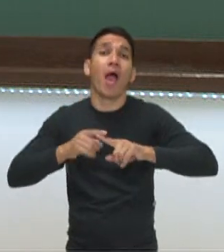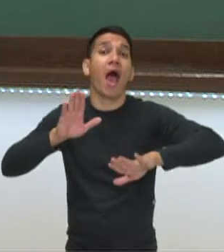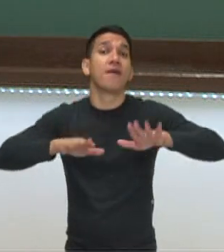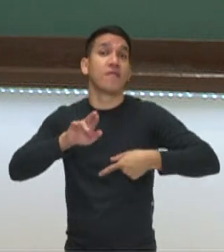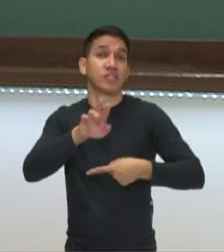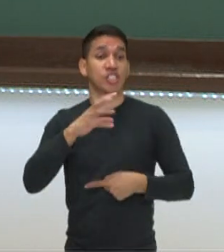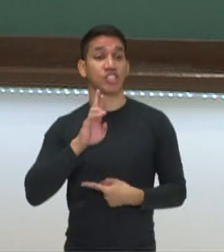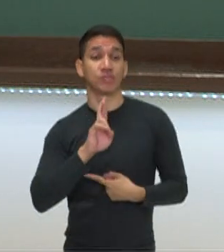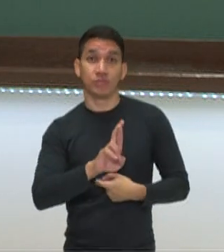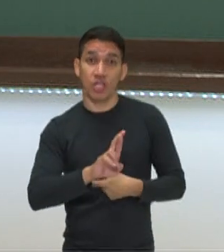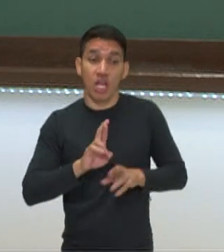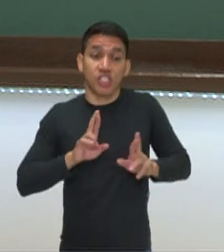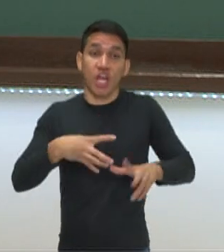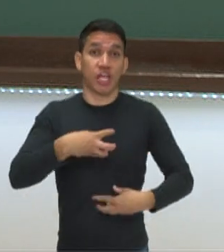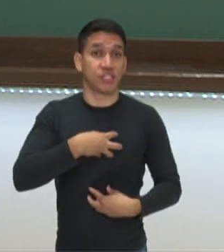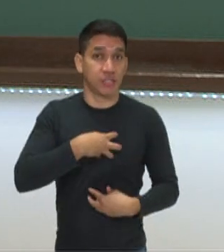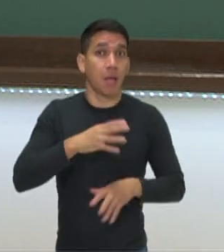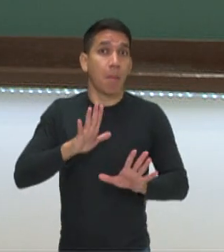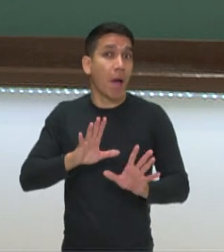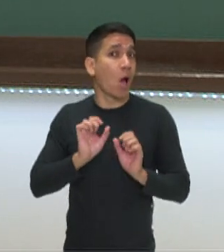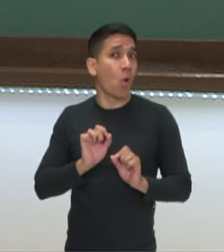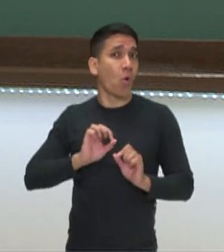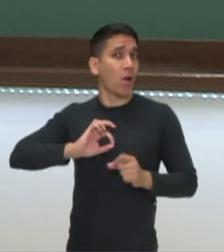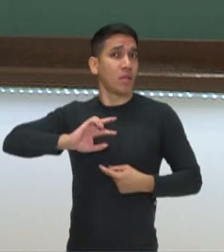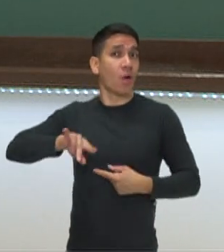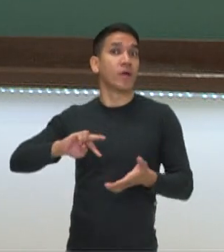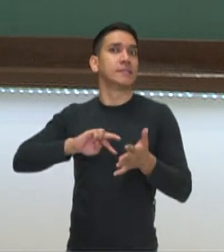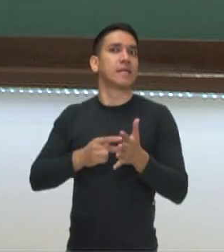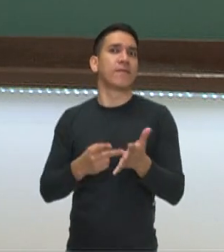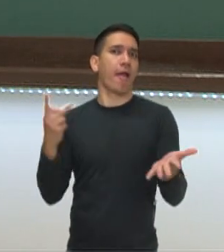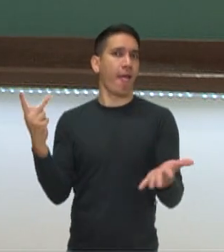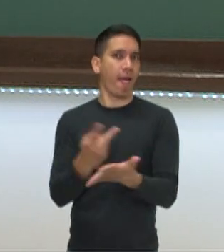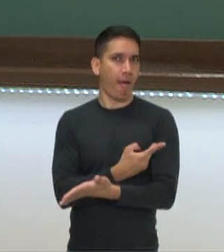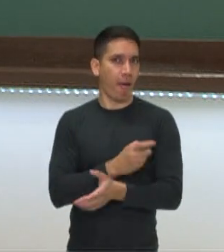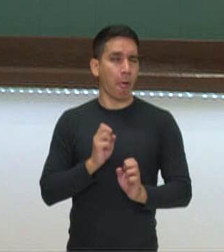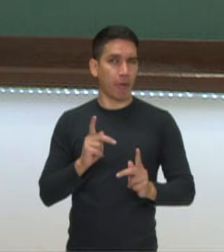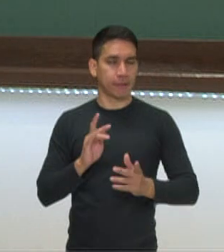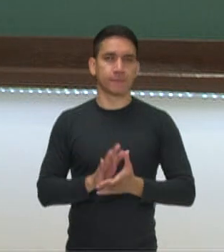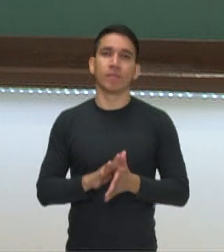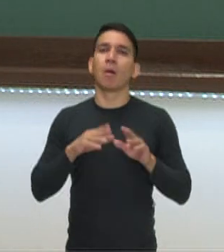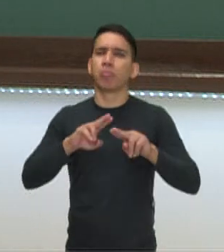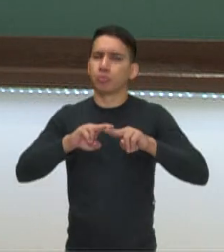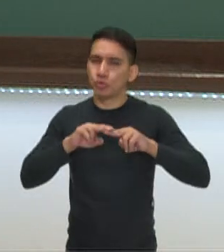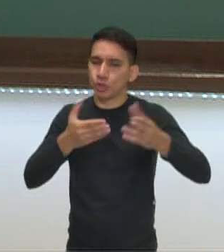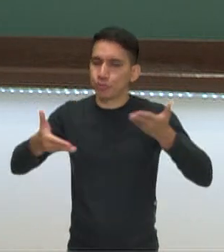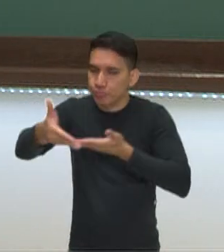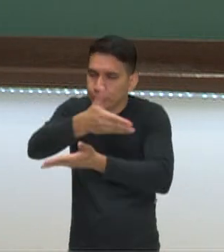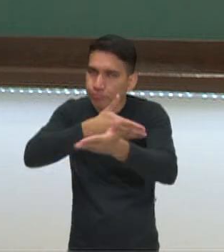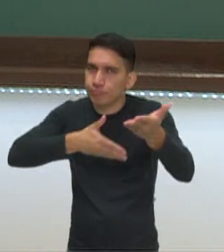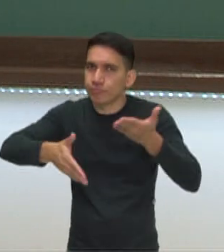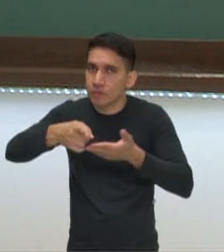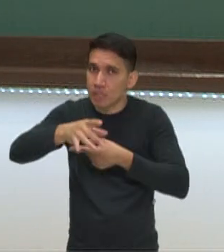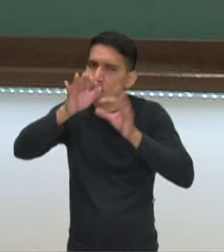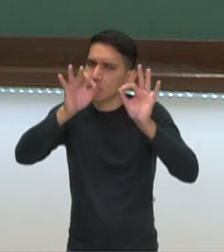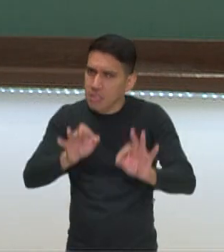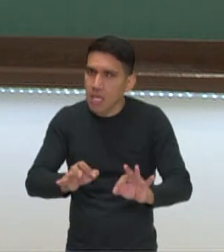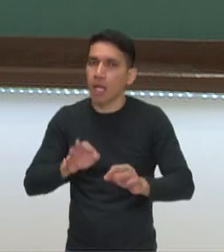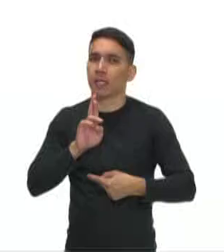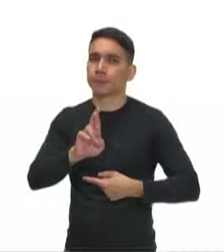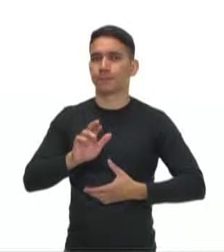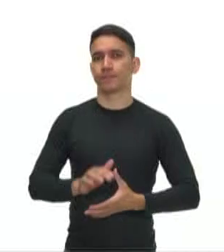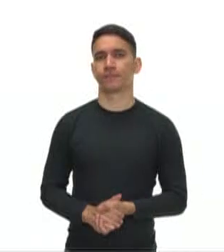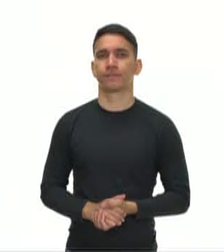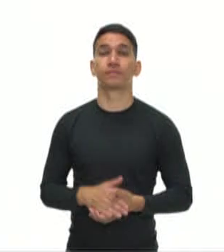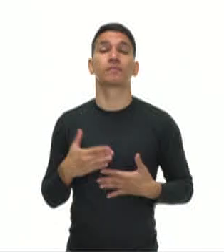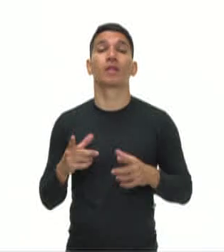de uma forma diferente dessa, mas não significa que está errado, tá? Então socializa lá para você ter certeza.